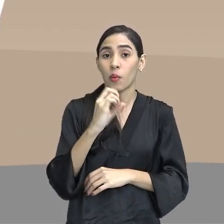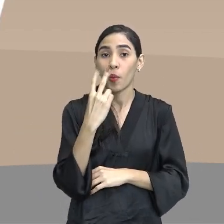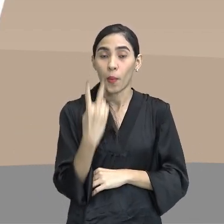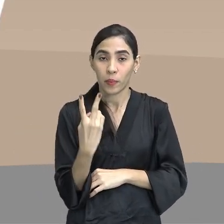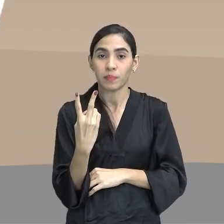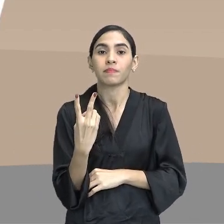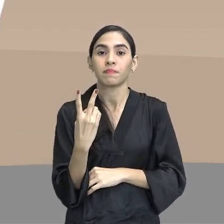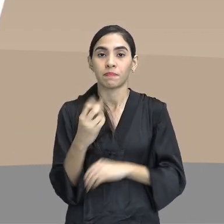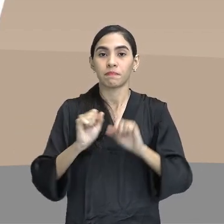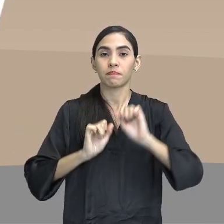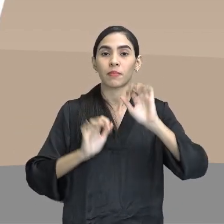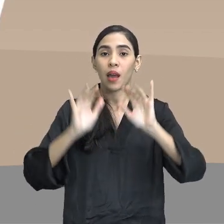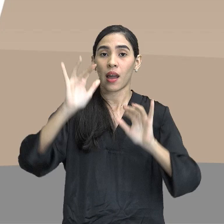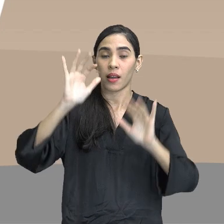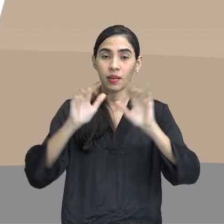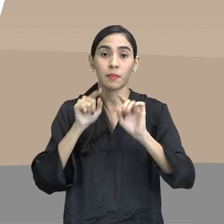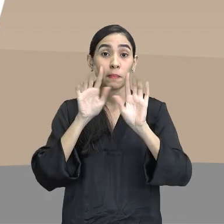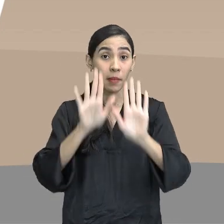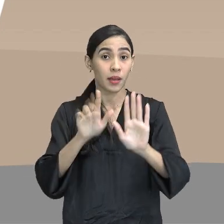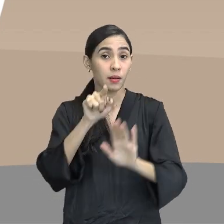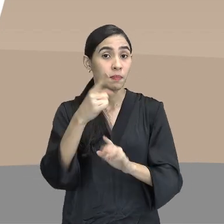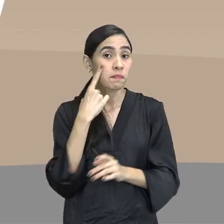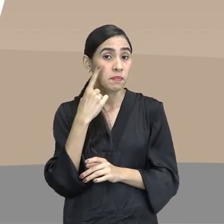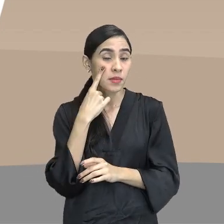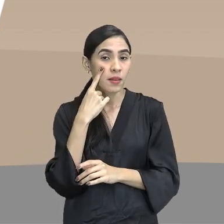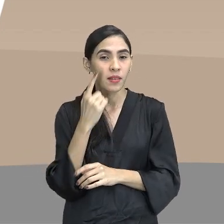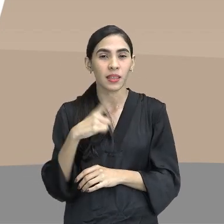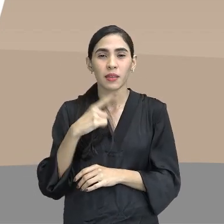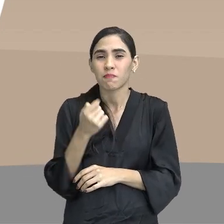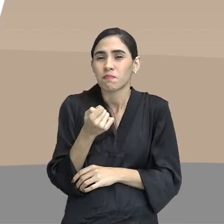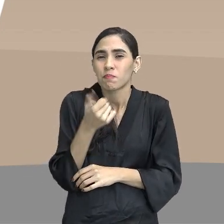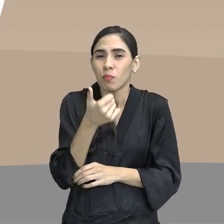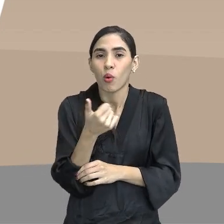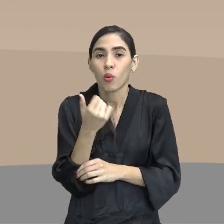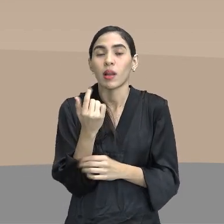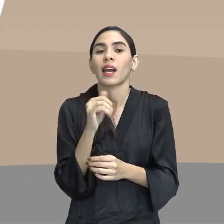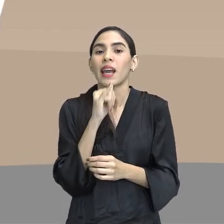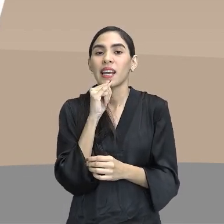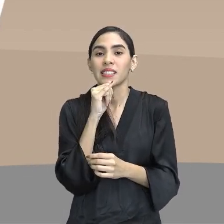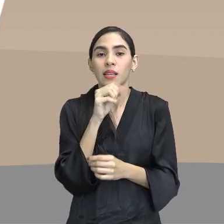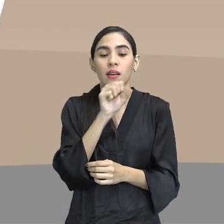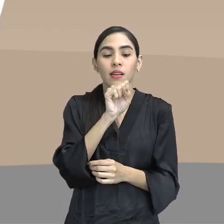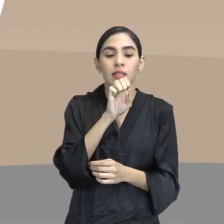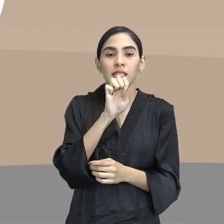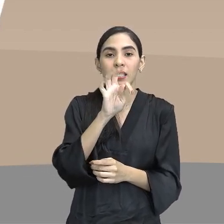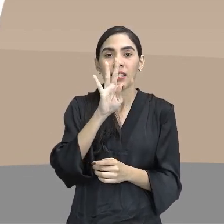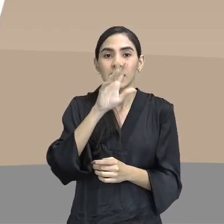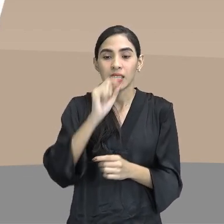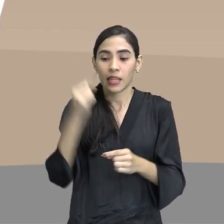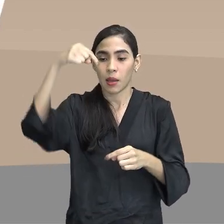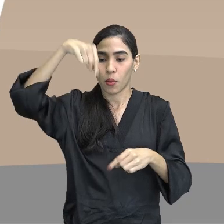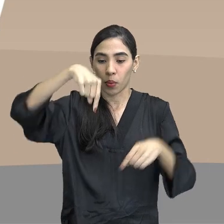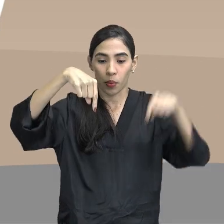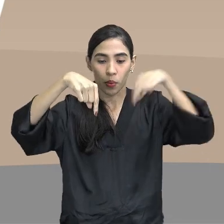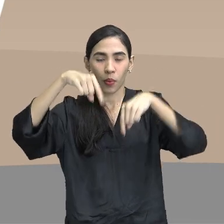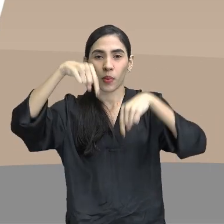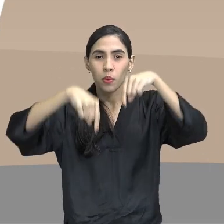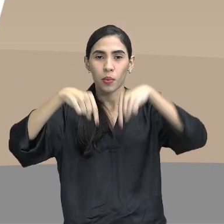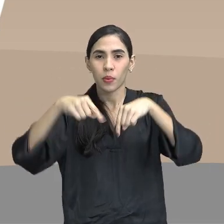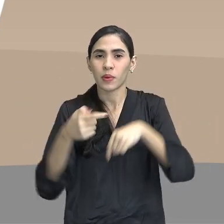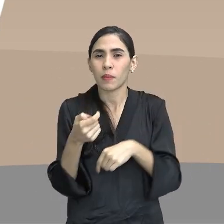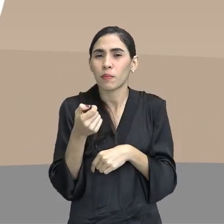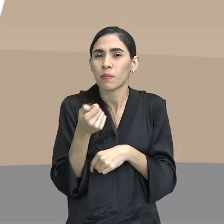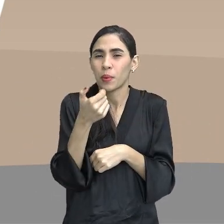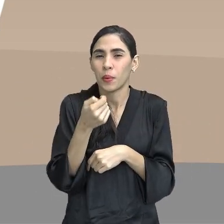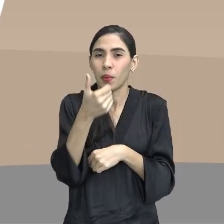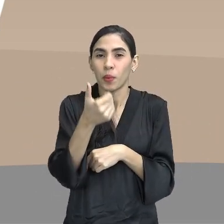ali na atmosfera. E você observa que a gente tem poucas setas ali, ó, voltando, né, da seta para baixo, sendo